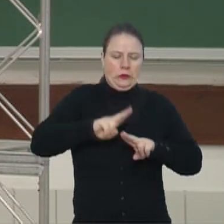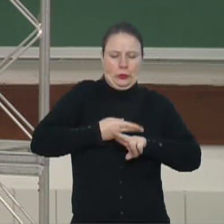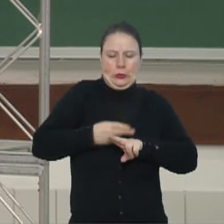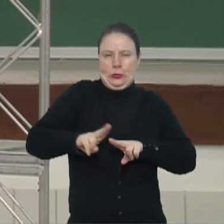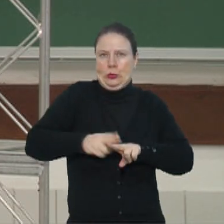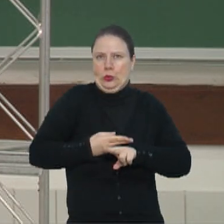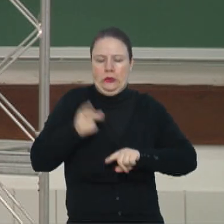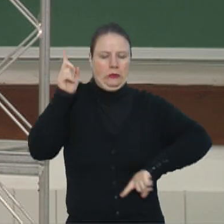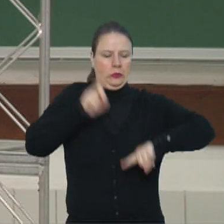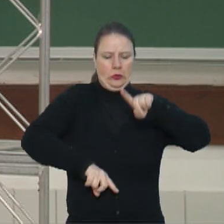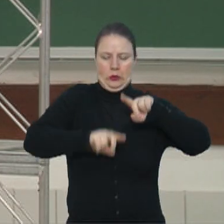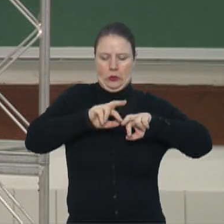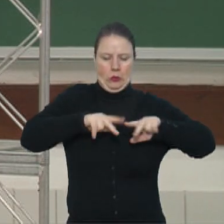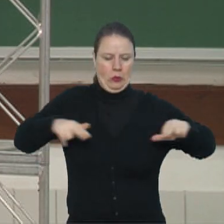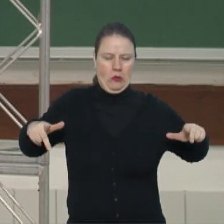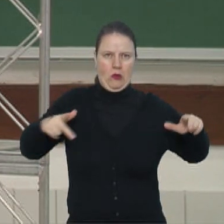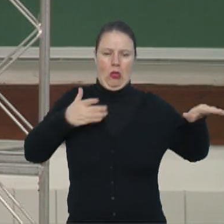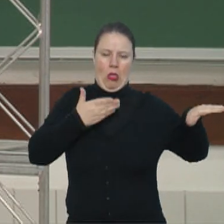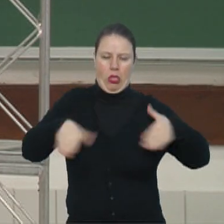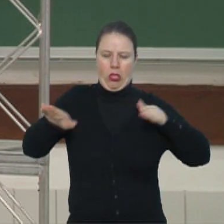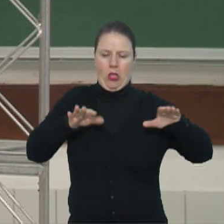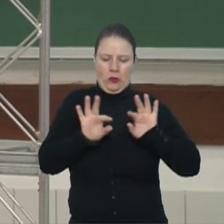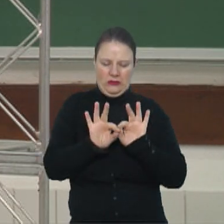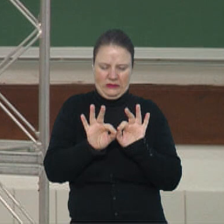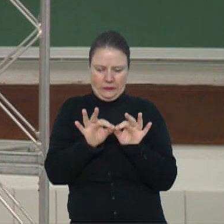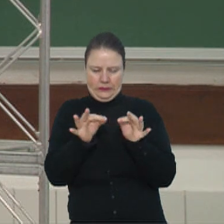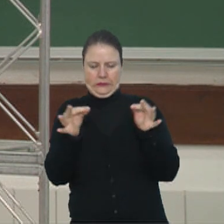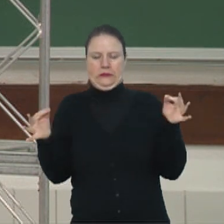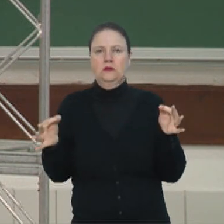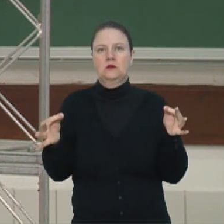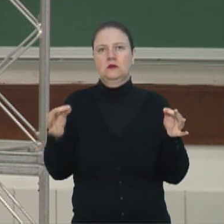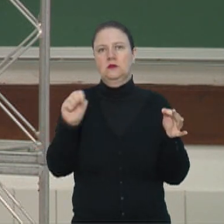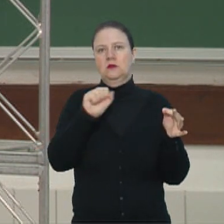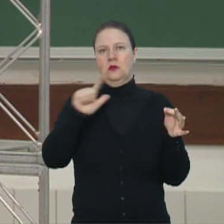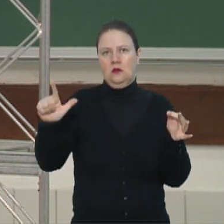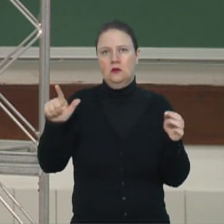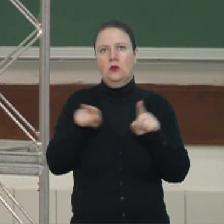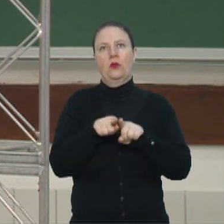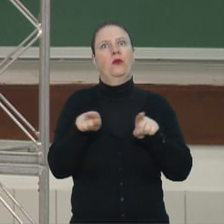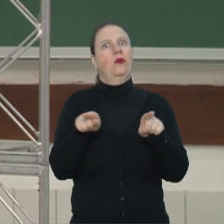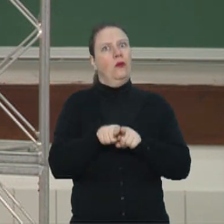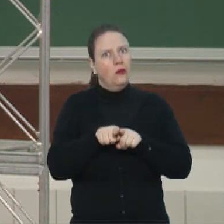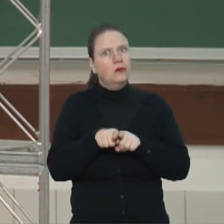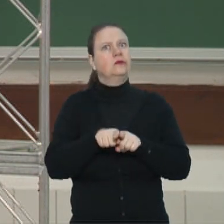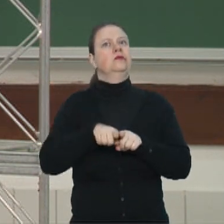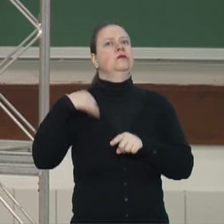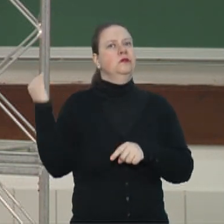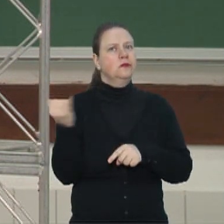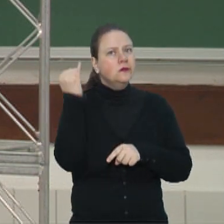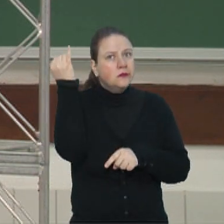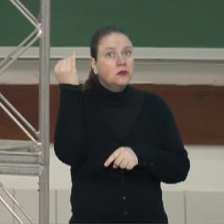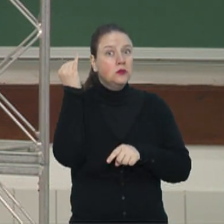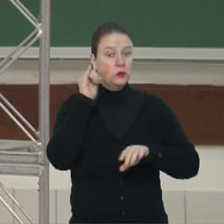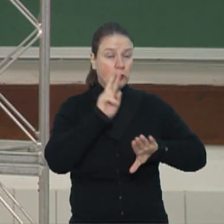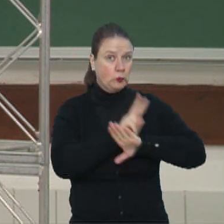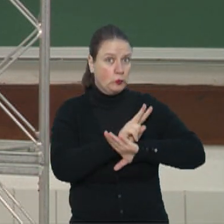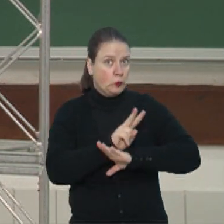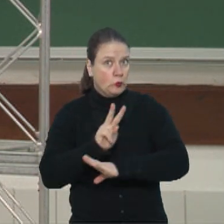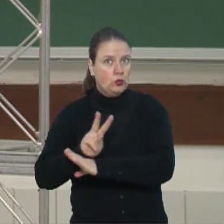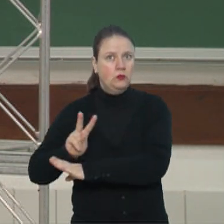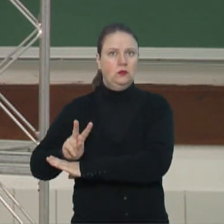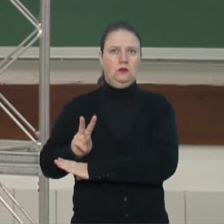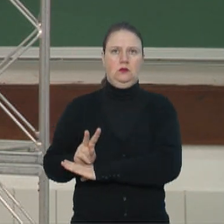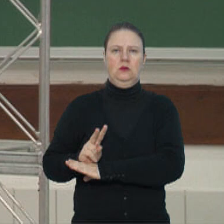produtos industrializados, salgadinhos. Então, é muito importante. E vocês sabiam que existe